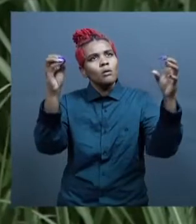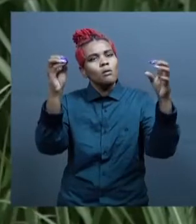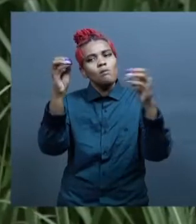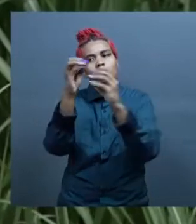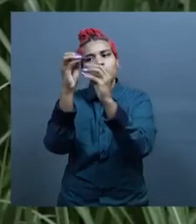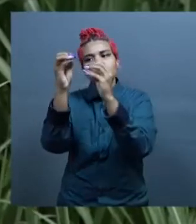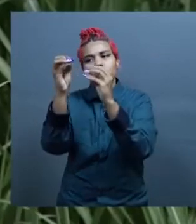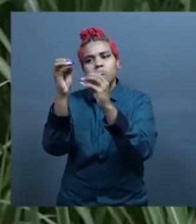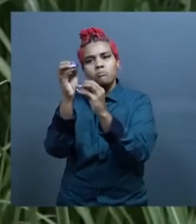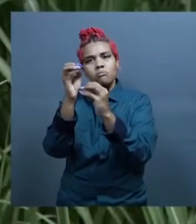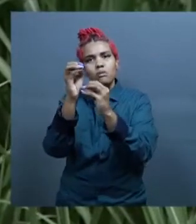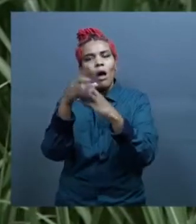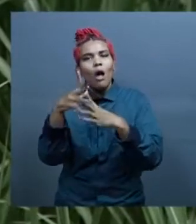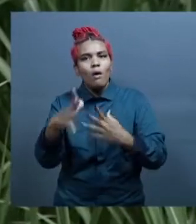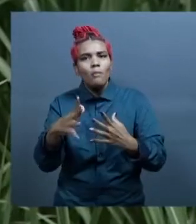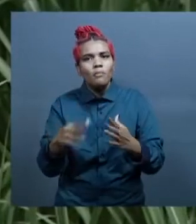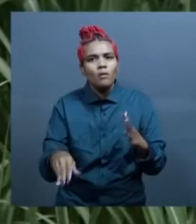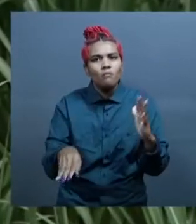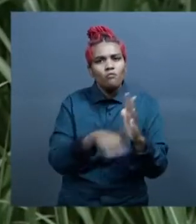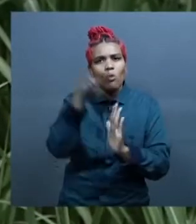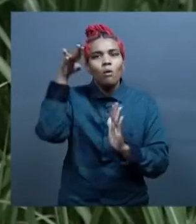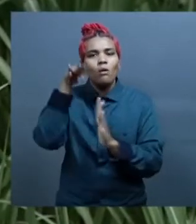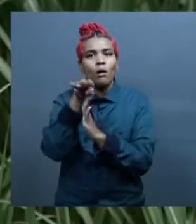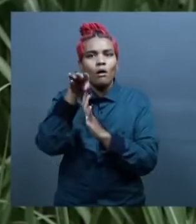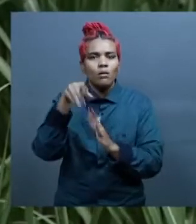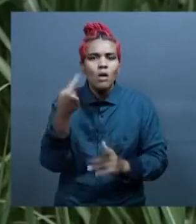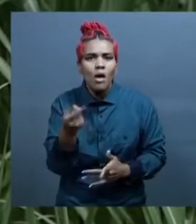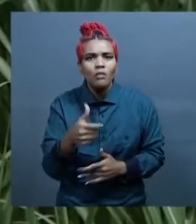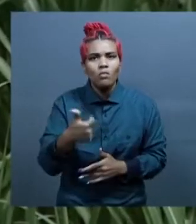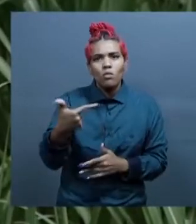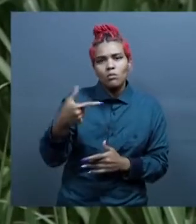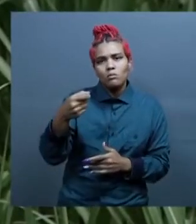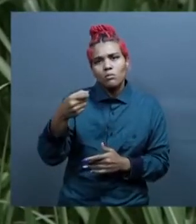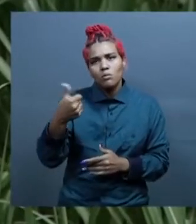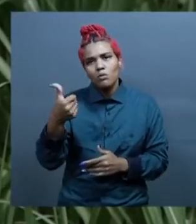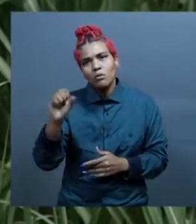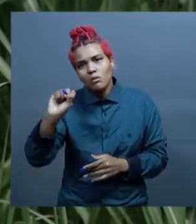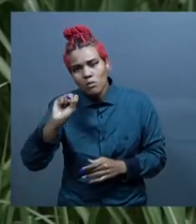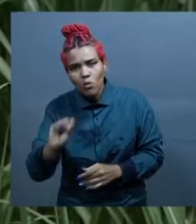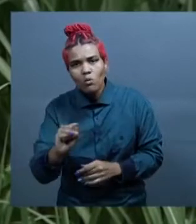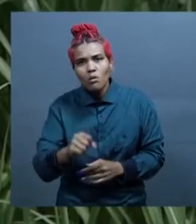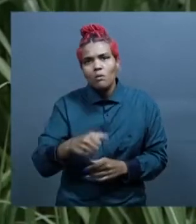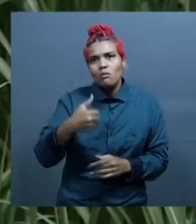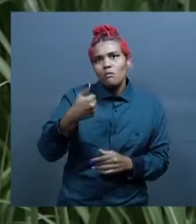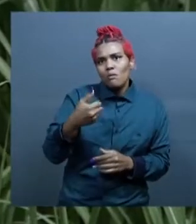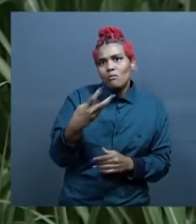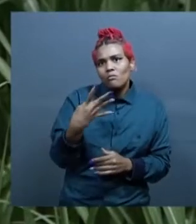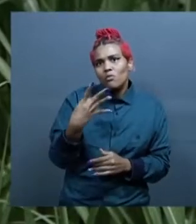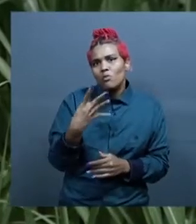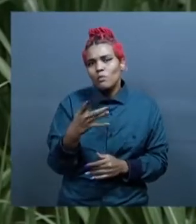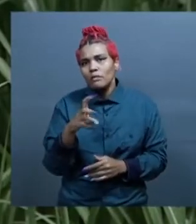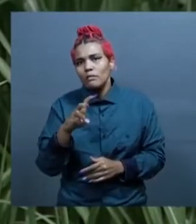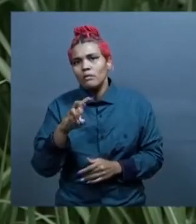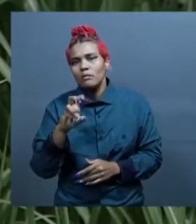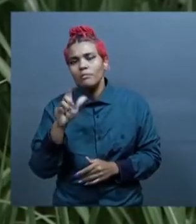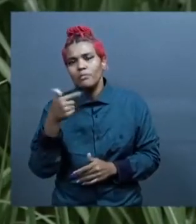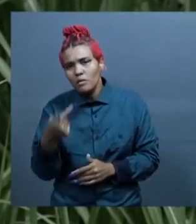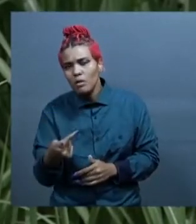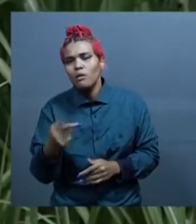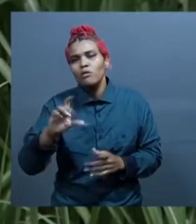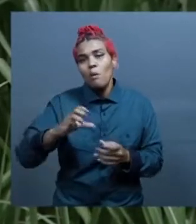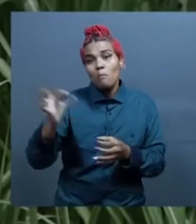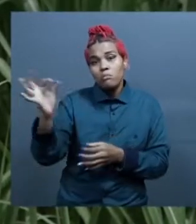novo recorde em 2018 representando o número 147 por cento maior dos níveis